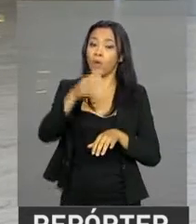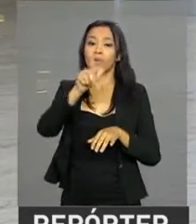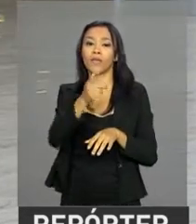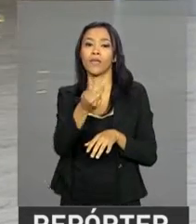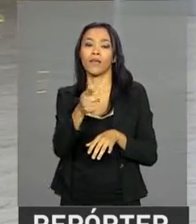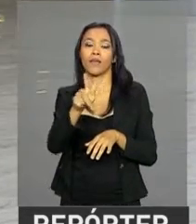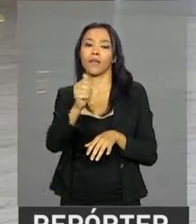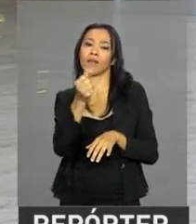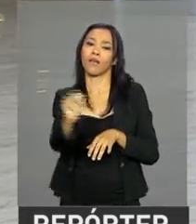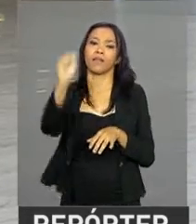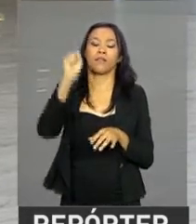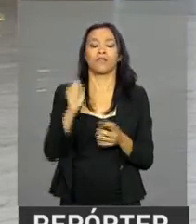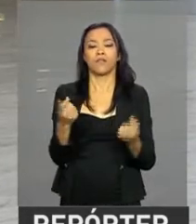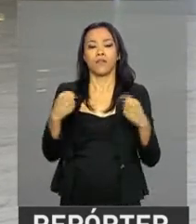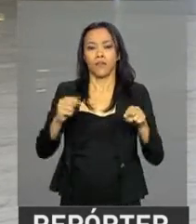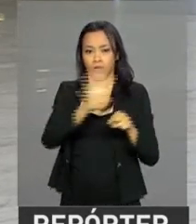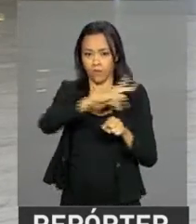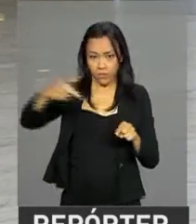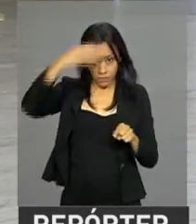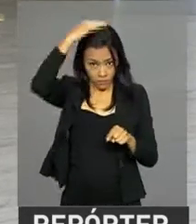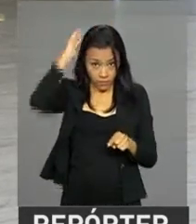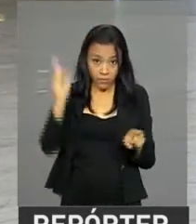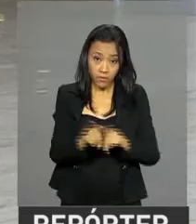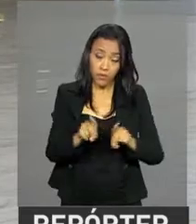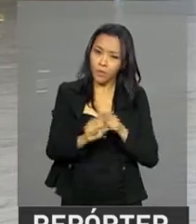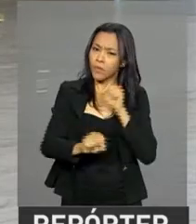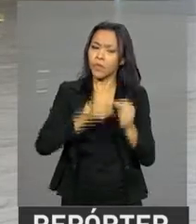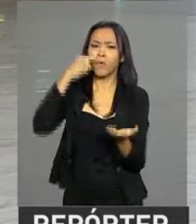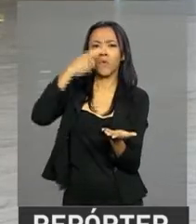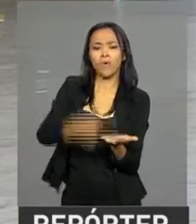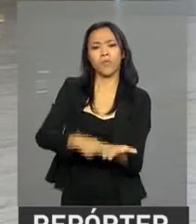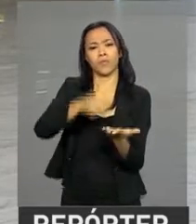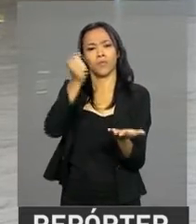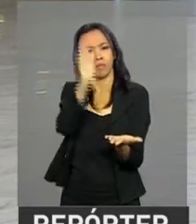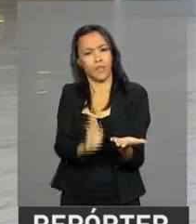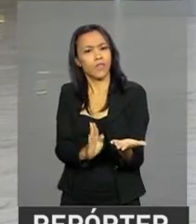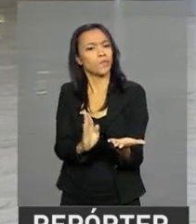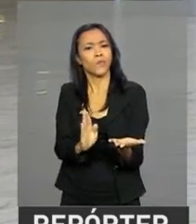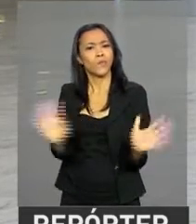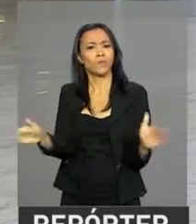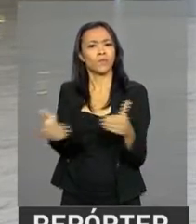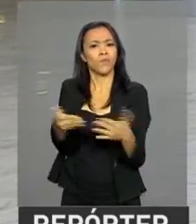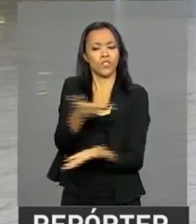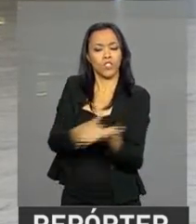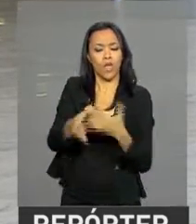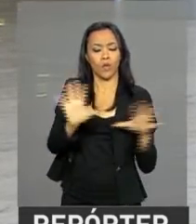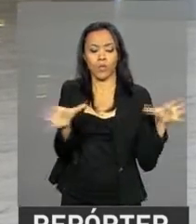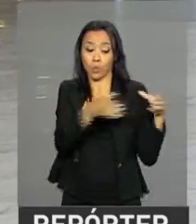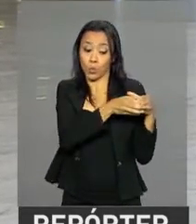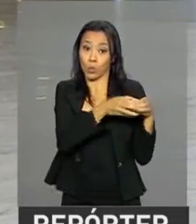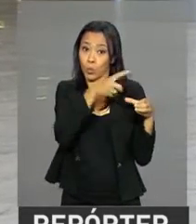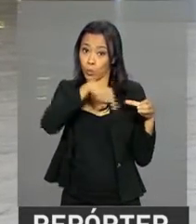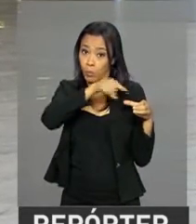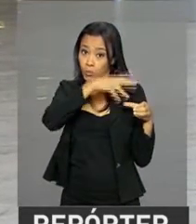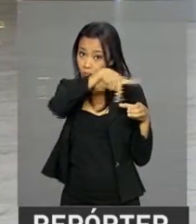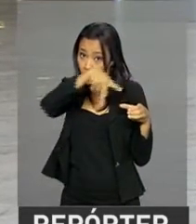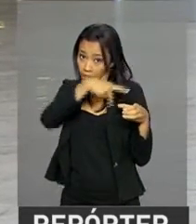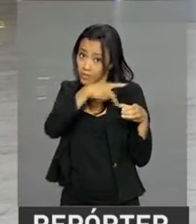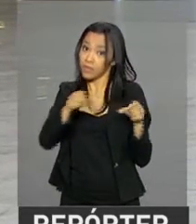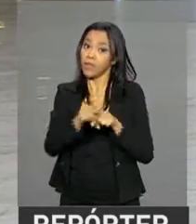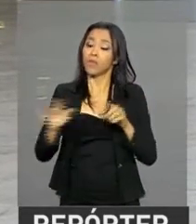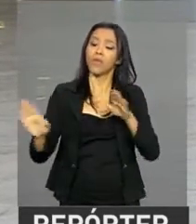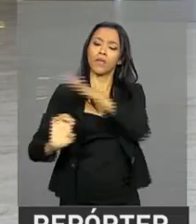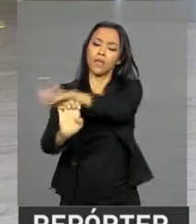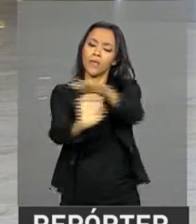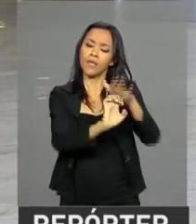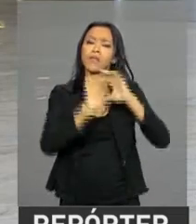gás. O presidente reafirmou ainda o compromisso do Brasil com o diálogo entre o BRICS e o setor privado. A reunião de cúpula do BRICS